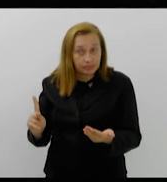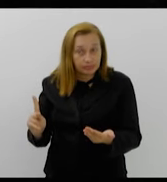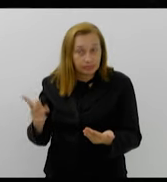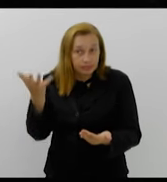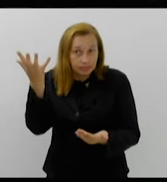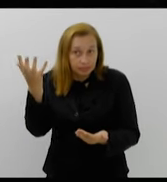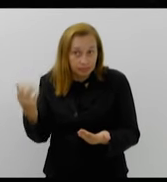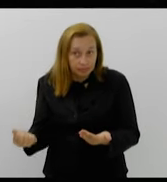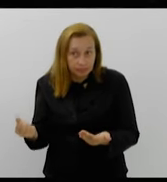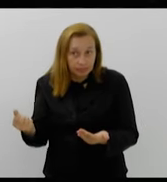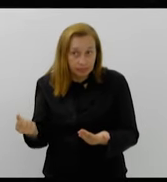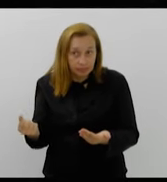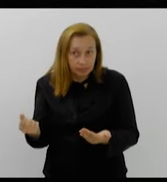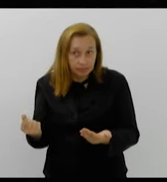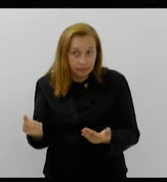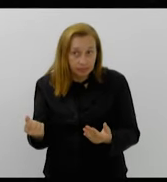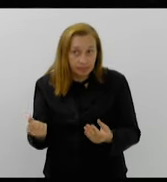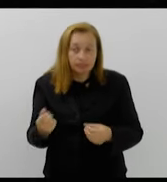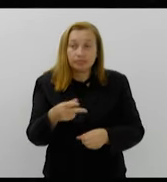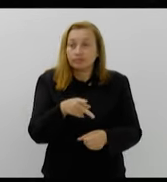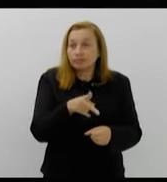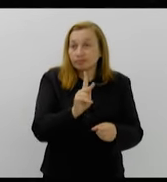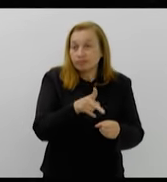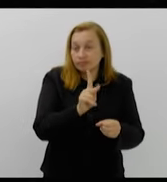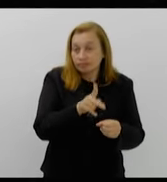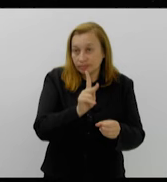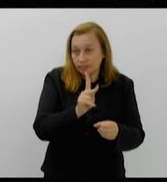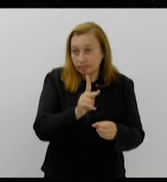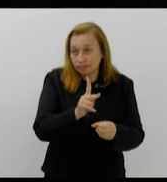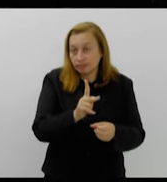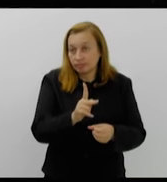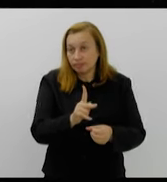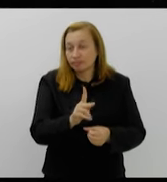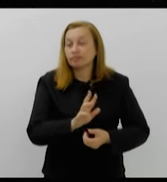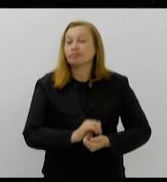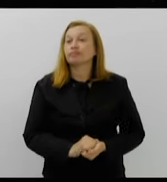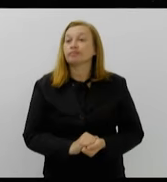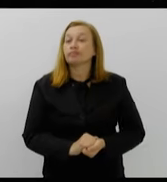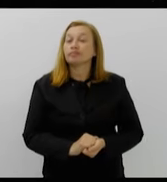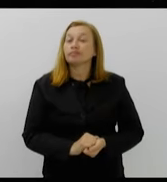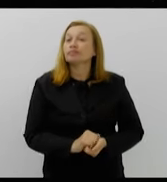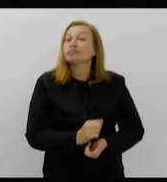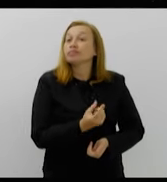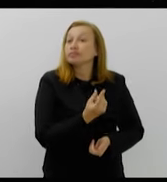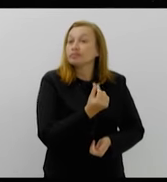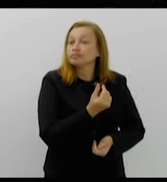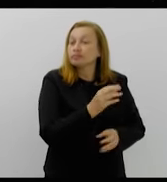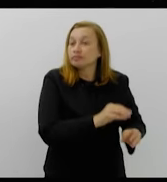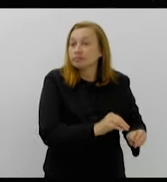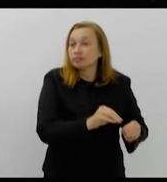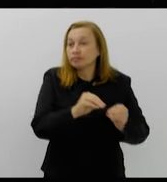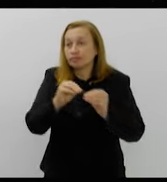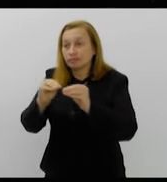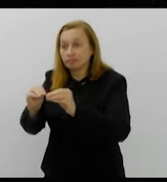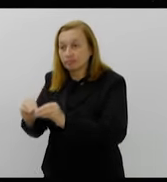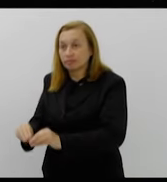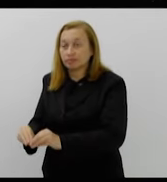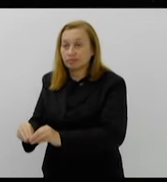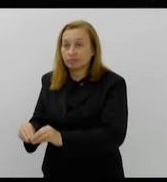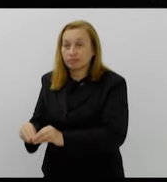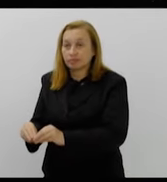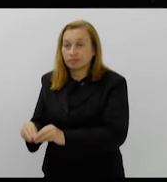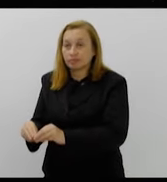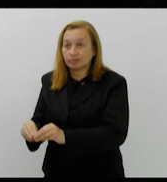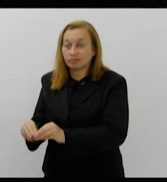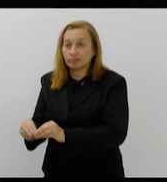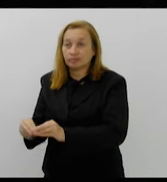recursos do ro de participação especial para que esse dinheiro seja transferido pra fonte Tesouro e